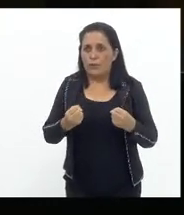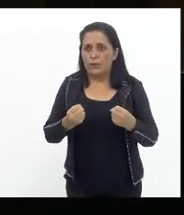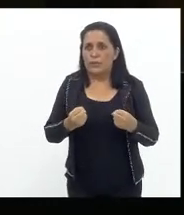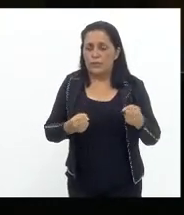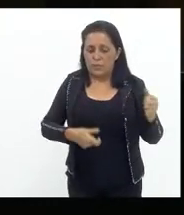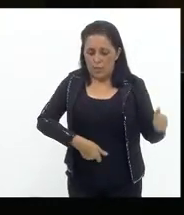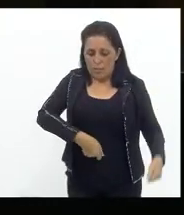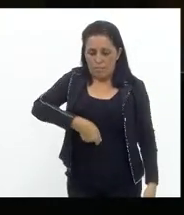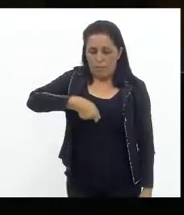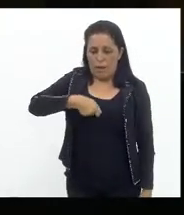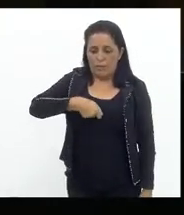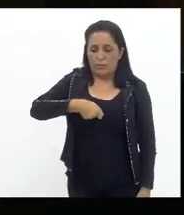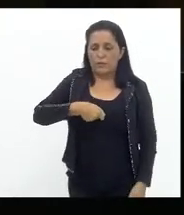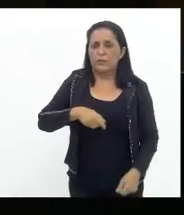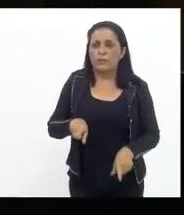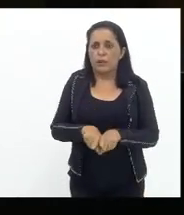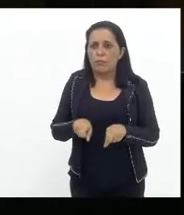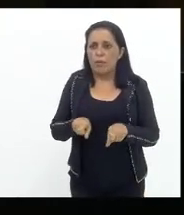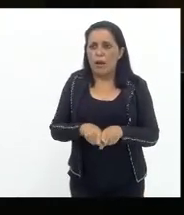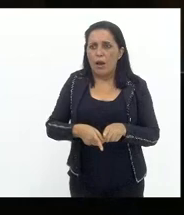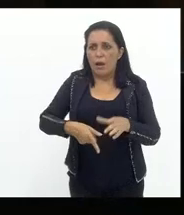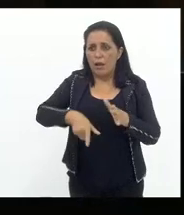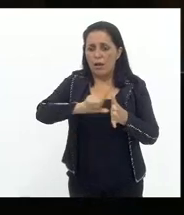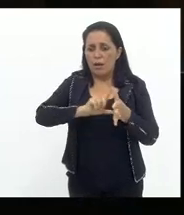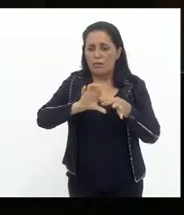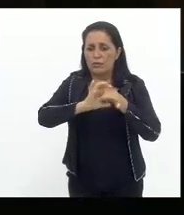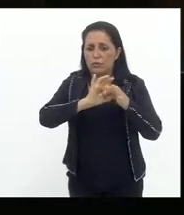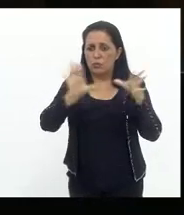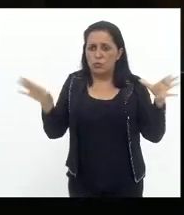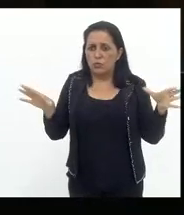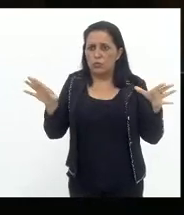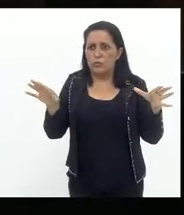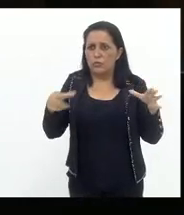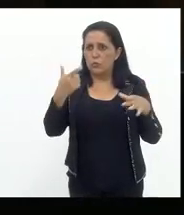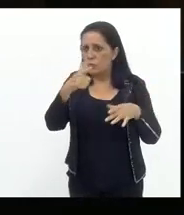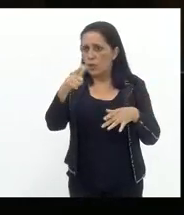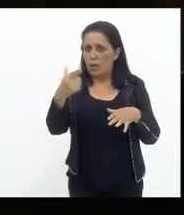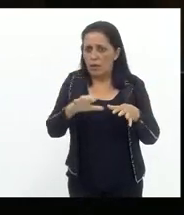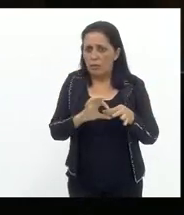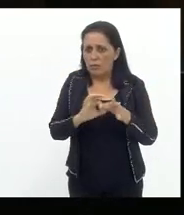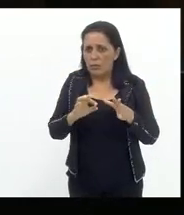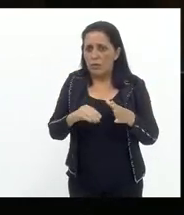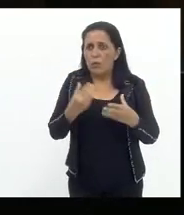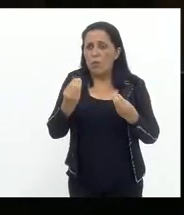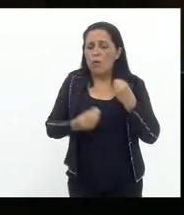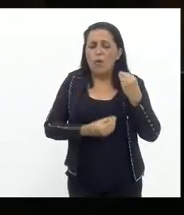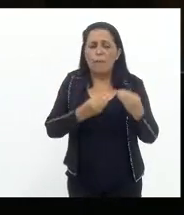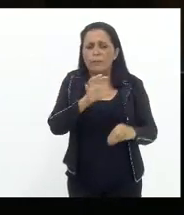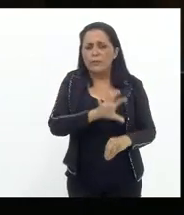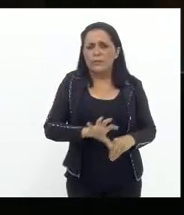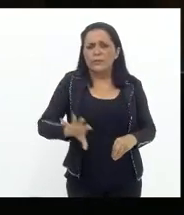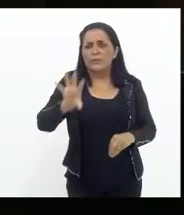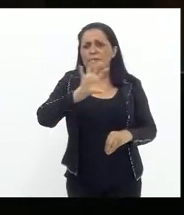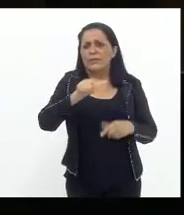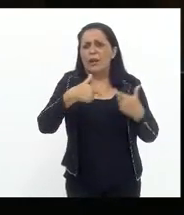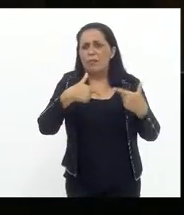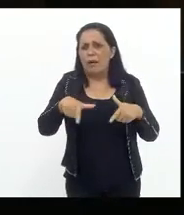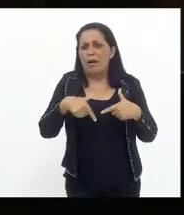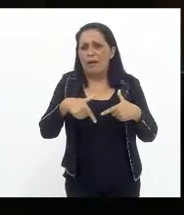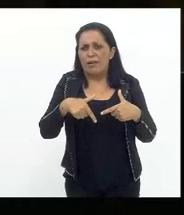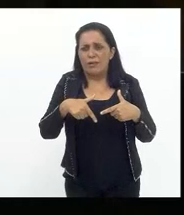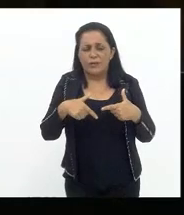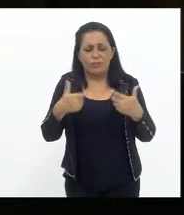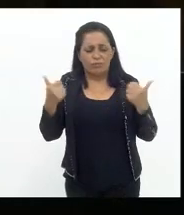antidemocráticas e eterna repetição de violações de direitos humanos. As condições de trabalho são